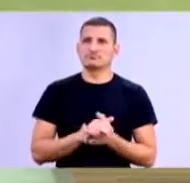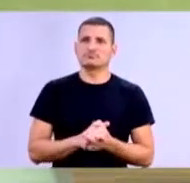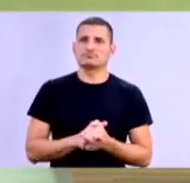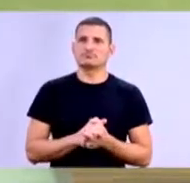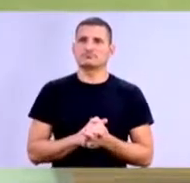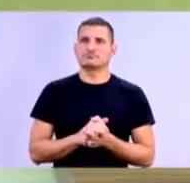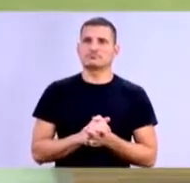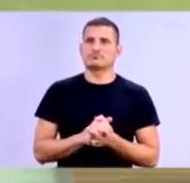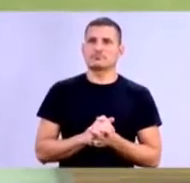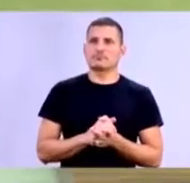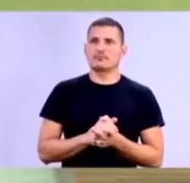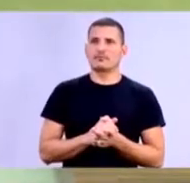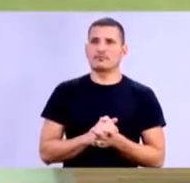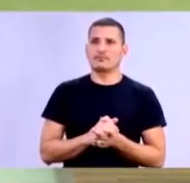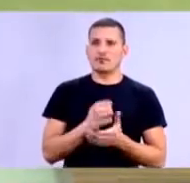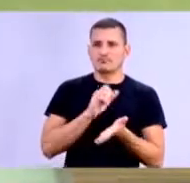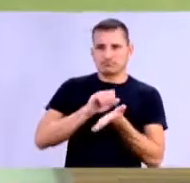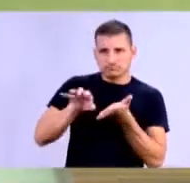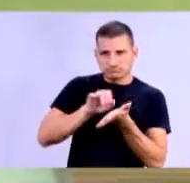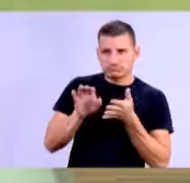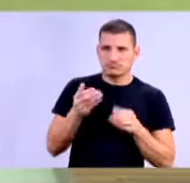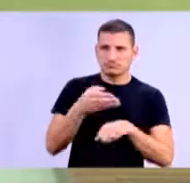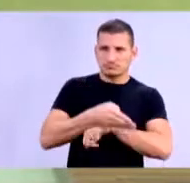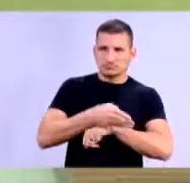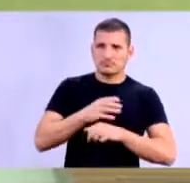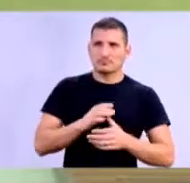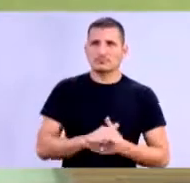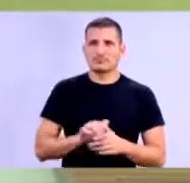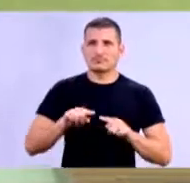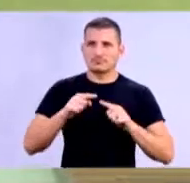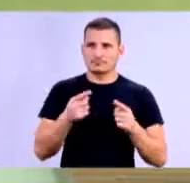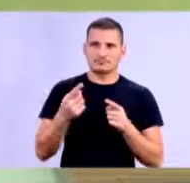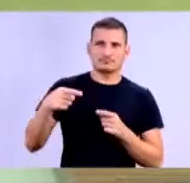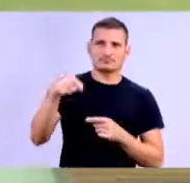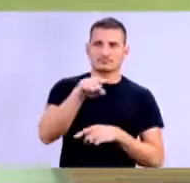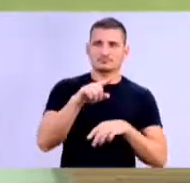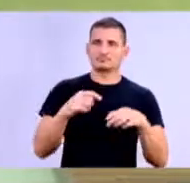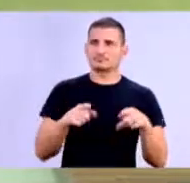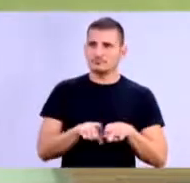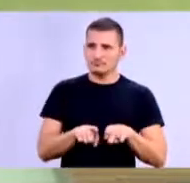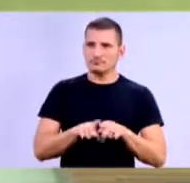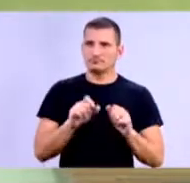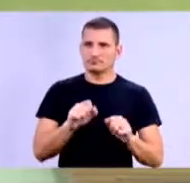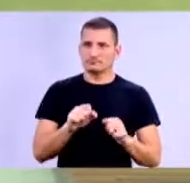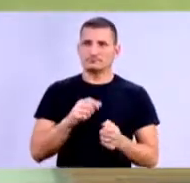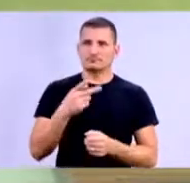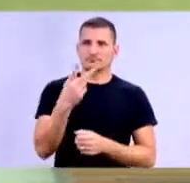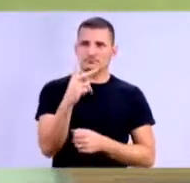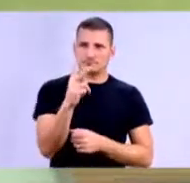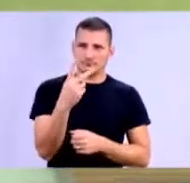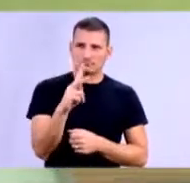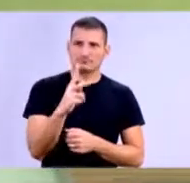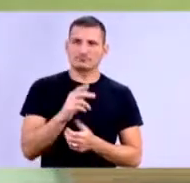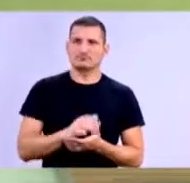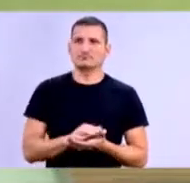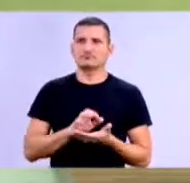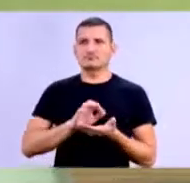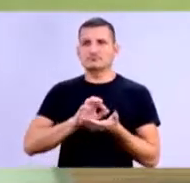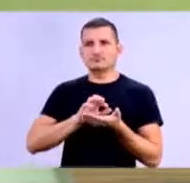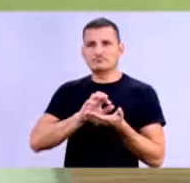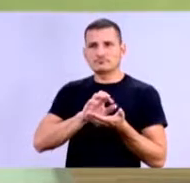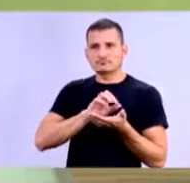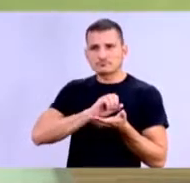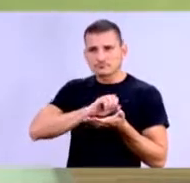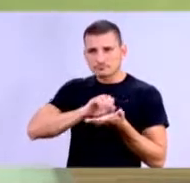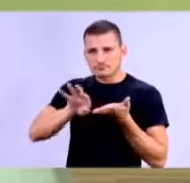as participações. Mas você também pode realizar a sua mensagem de vídeo, né, em